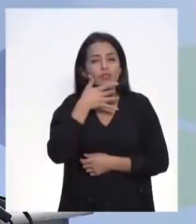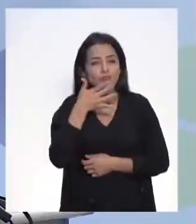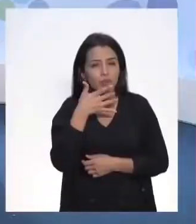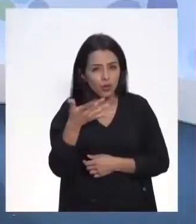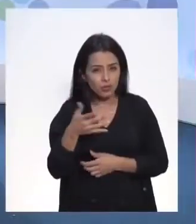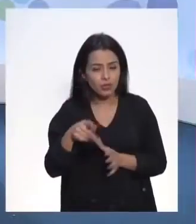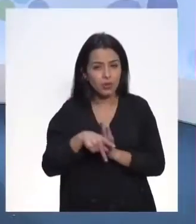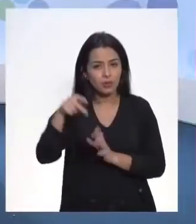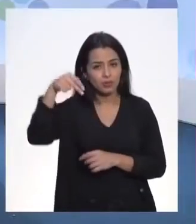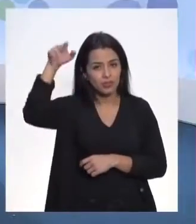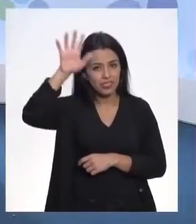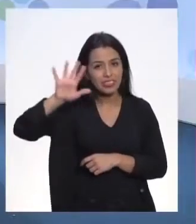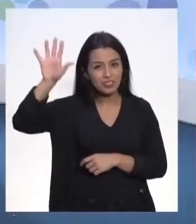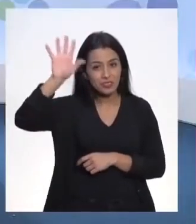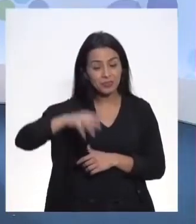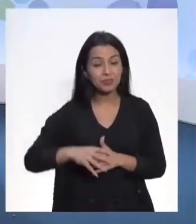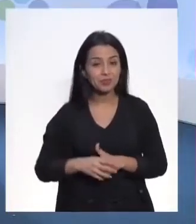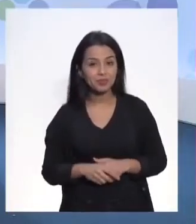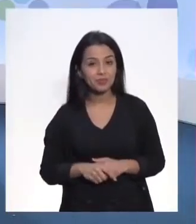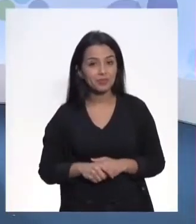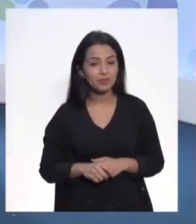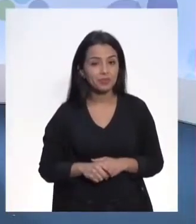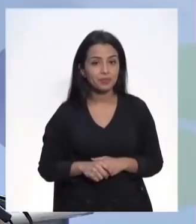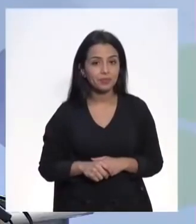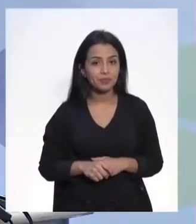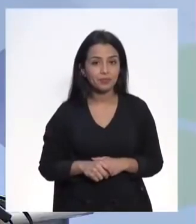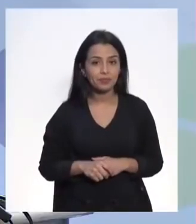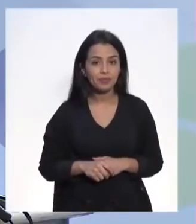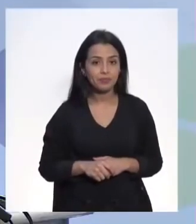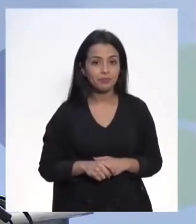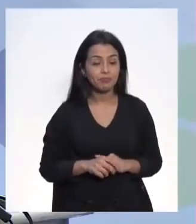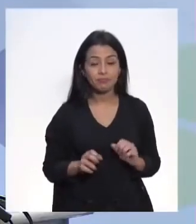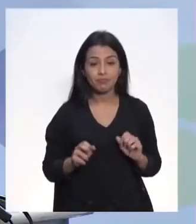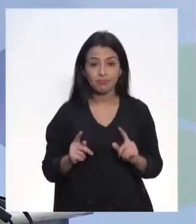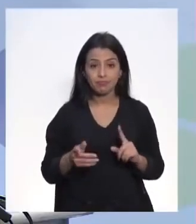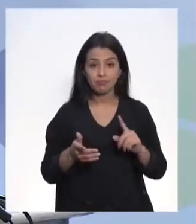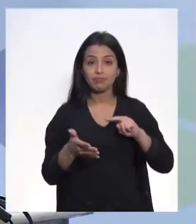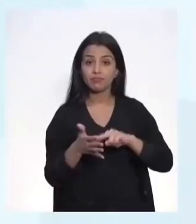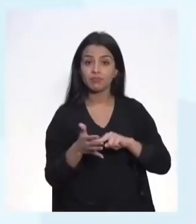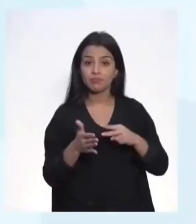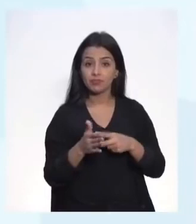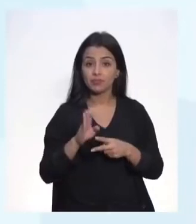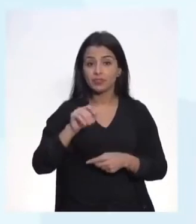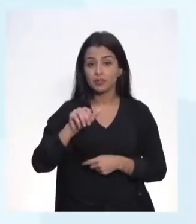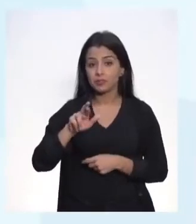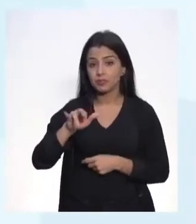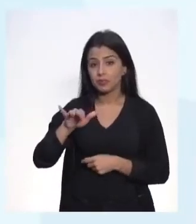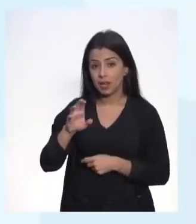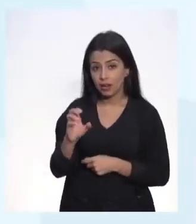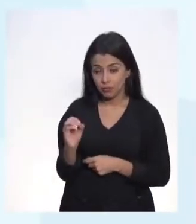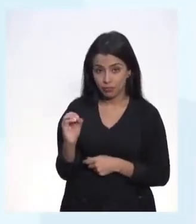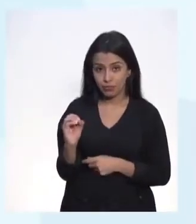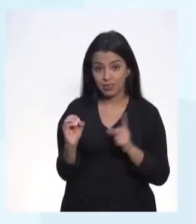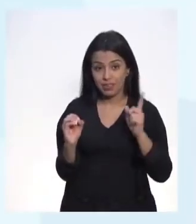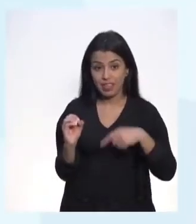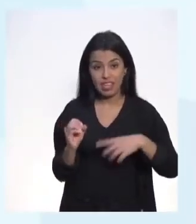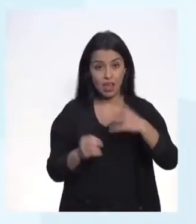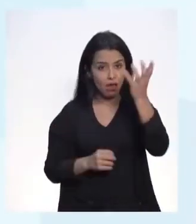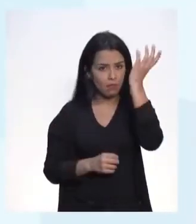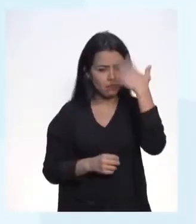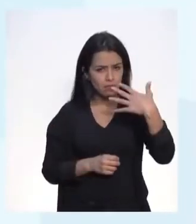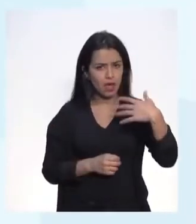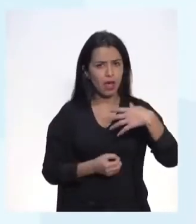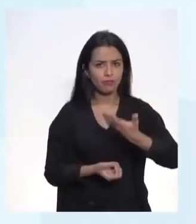o nordestino tem. Aí, meus amores, significados. Brávio, né, que tinha brávia lá, que é feroz,